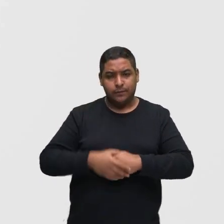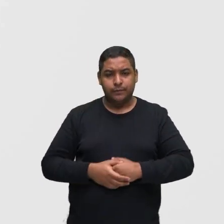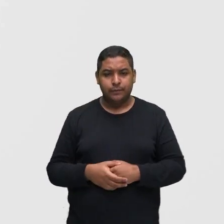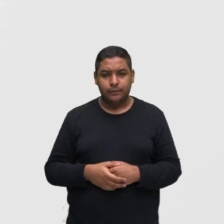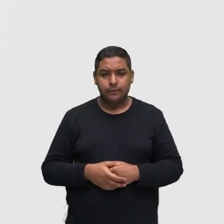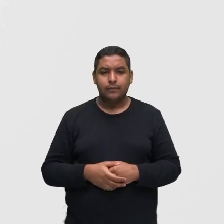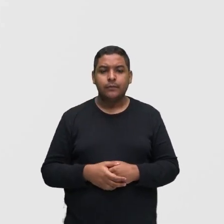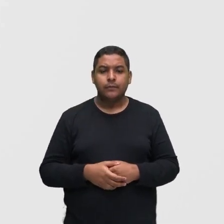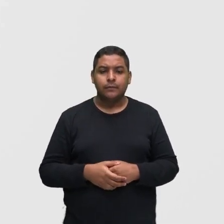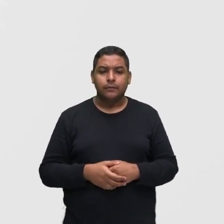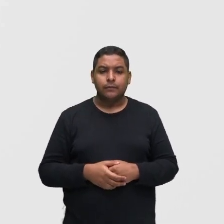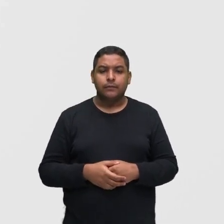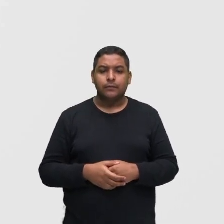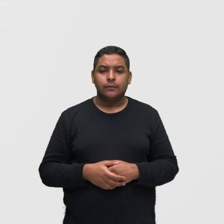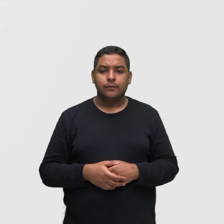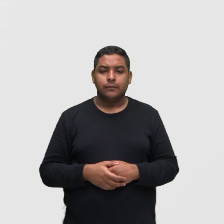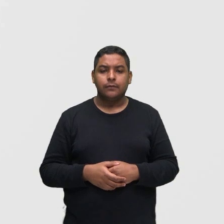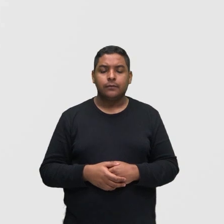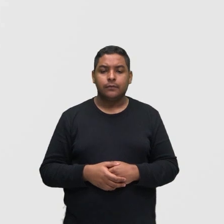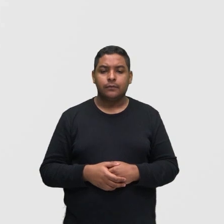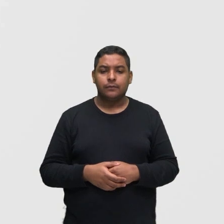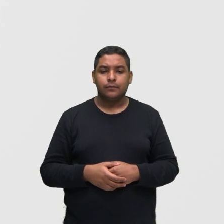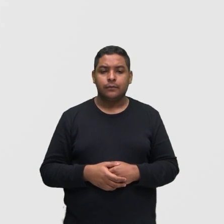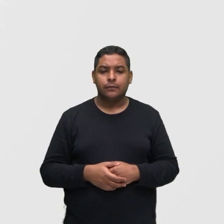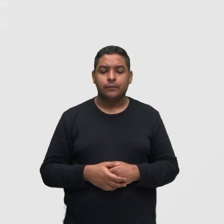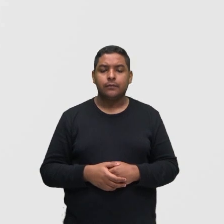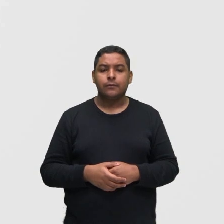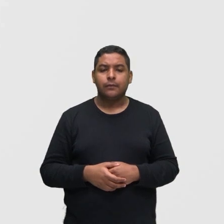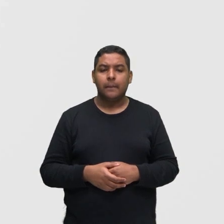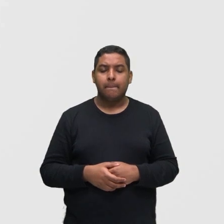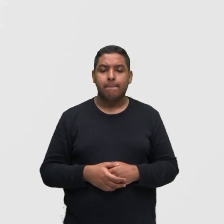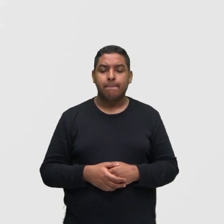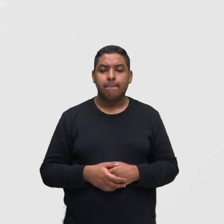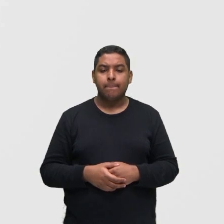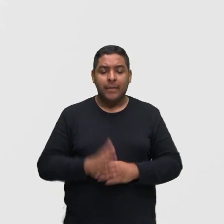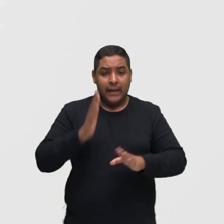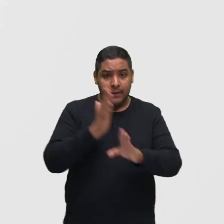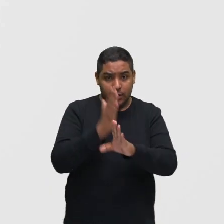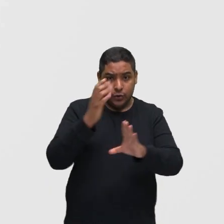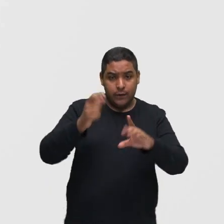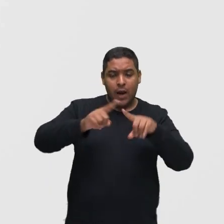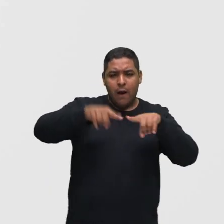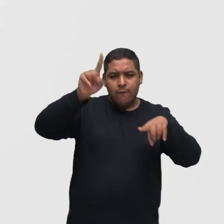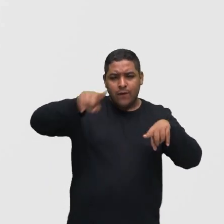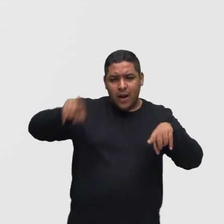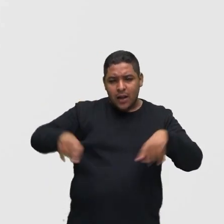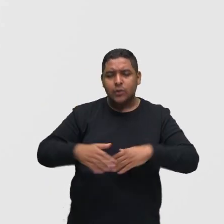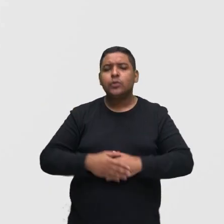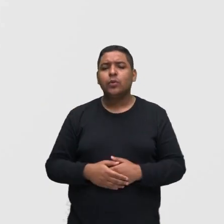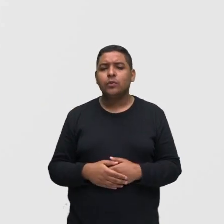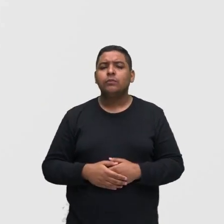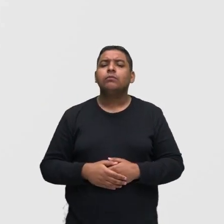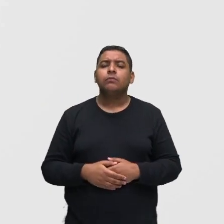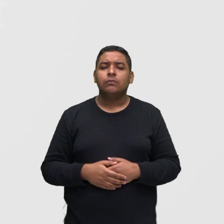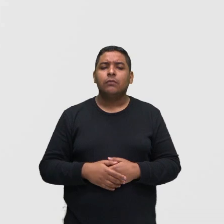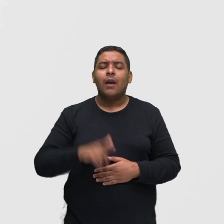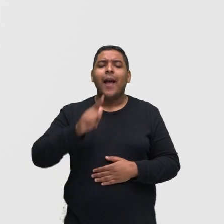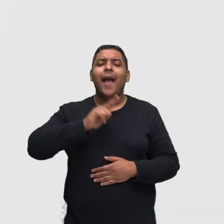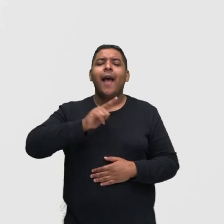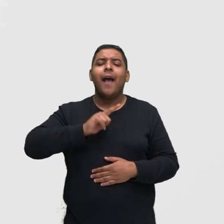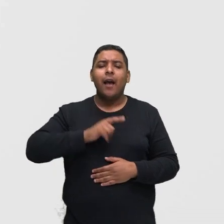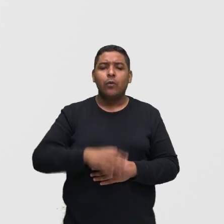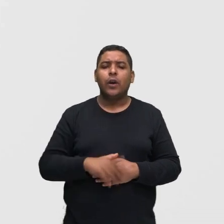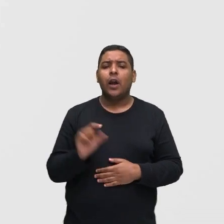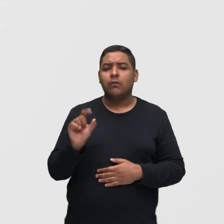das primeiras formas da gente identificar essas variações é o que a gente chama de uma variação